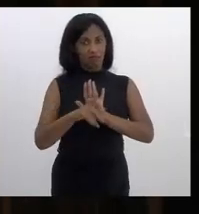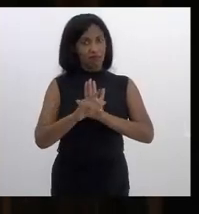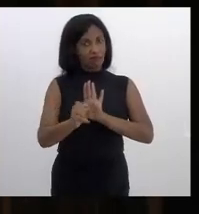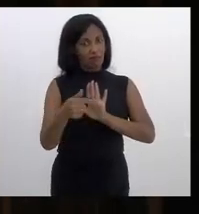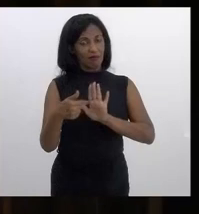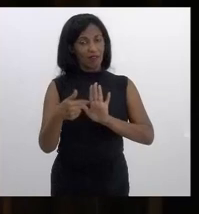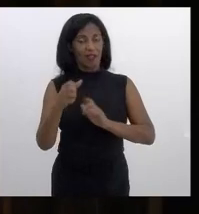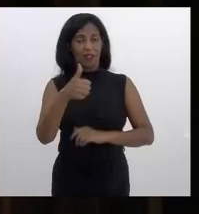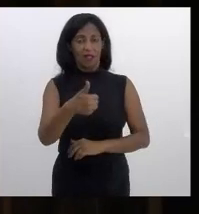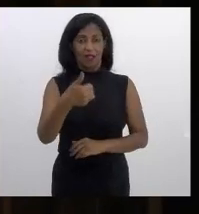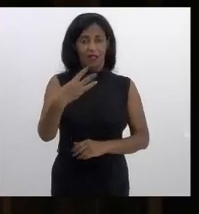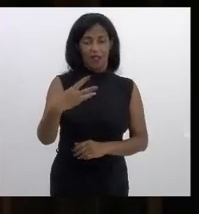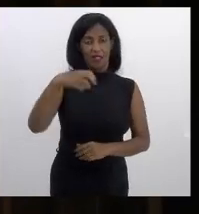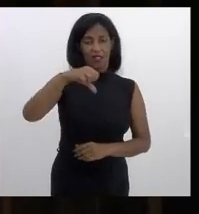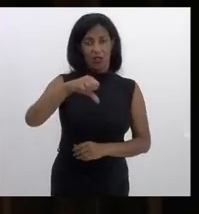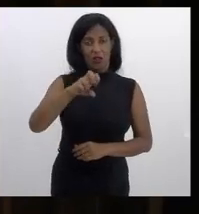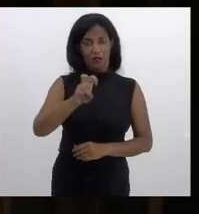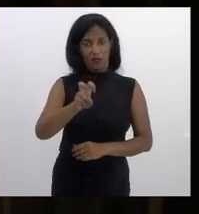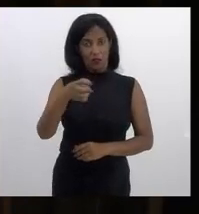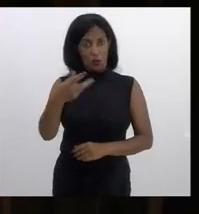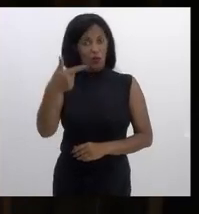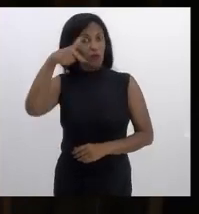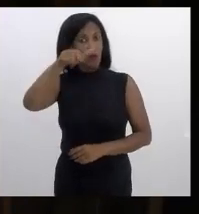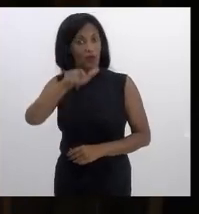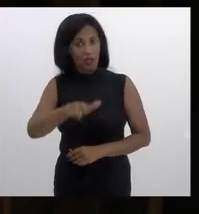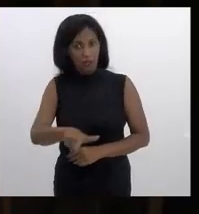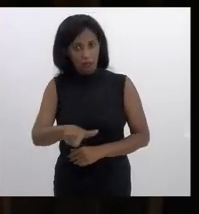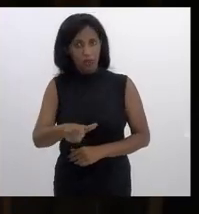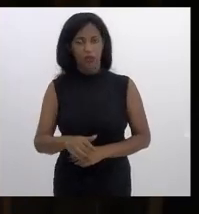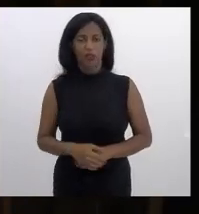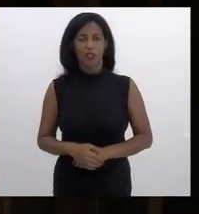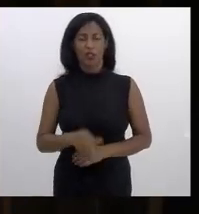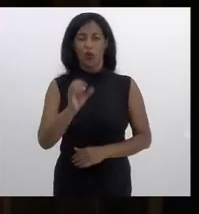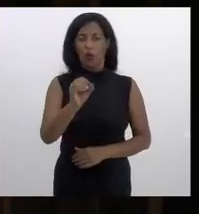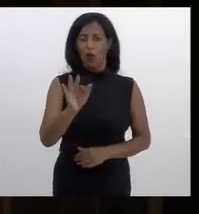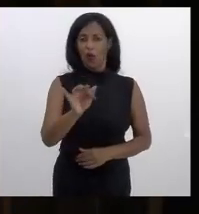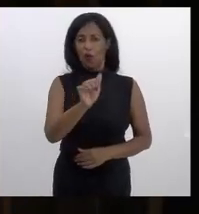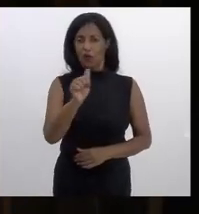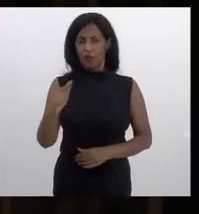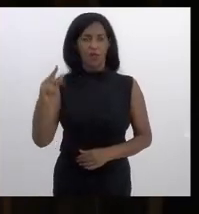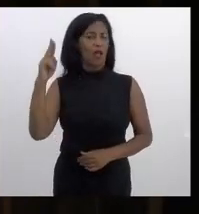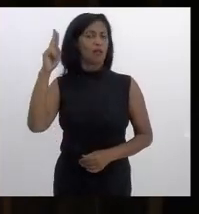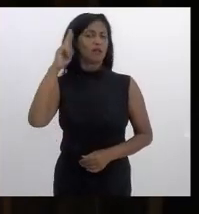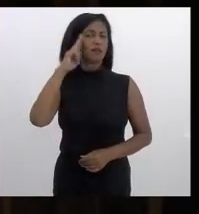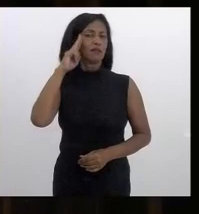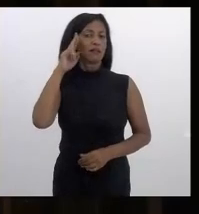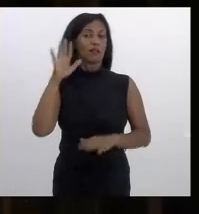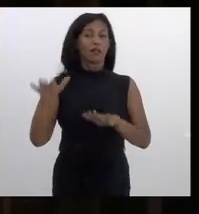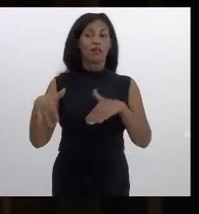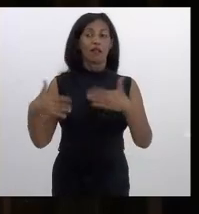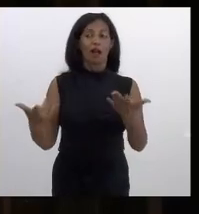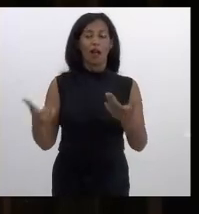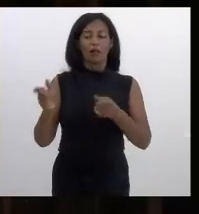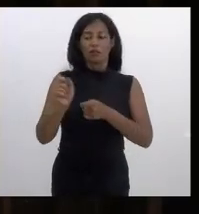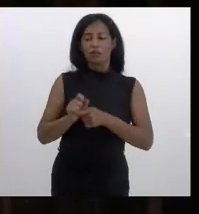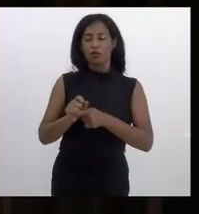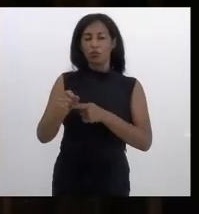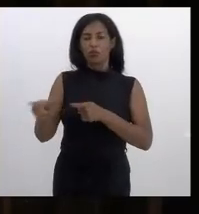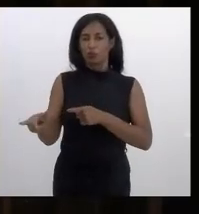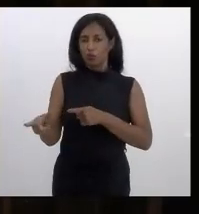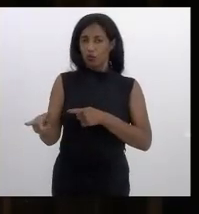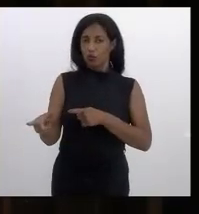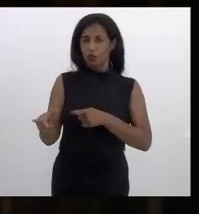e lá na 13954 vou repetir que os oficiais e os praças caso sejam